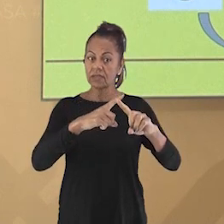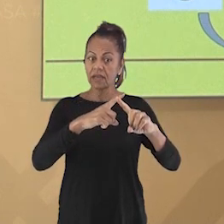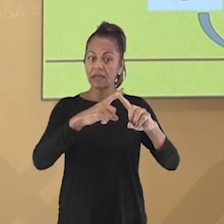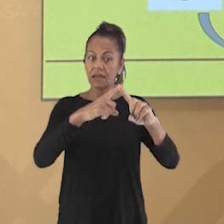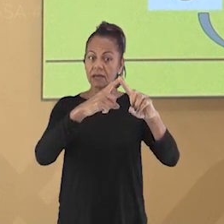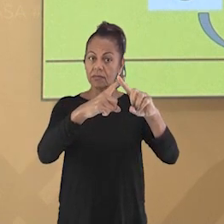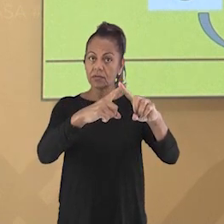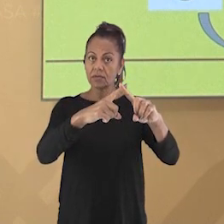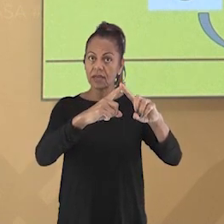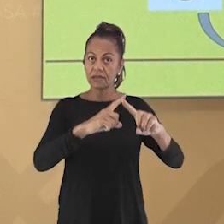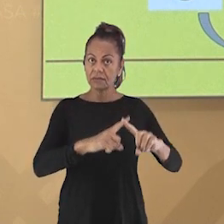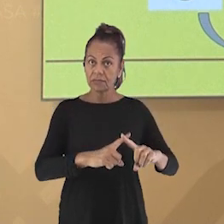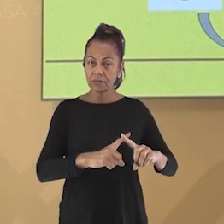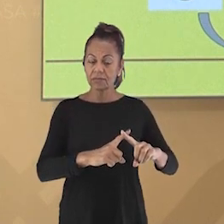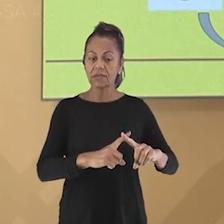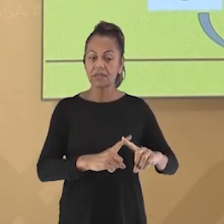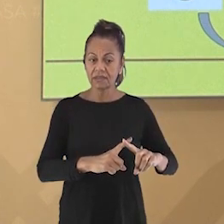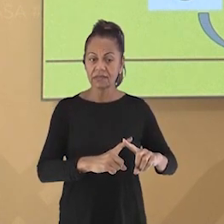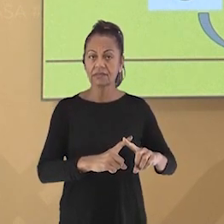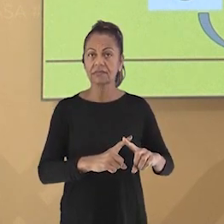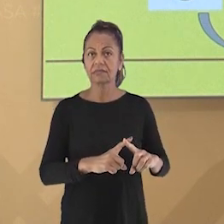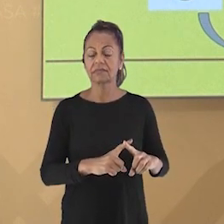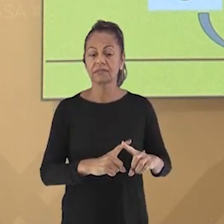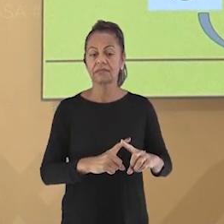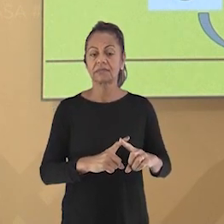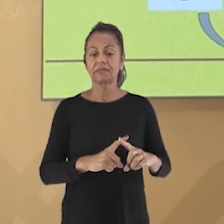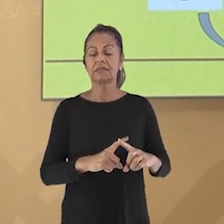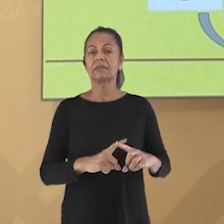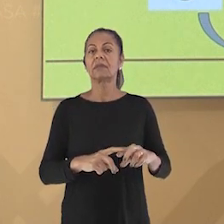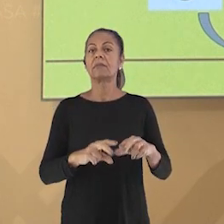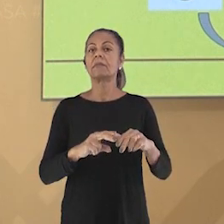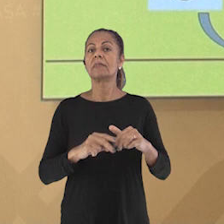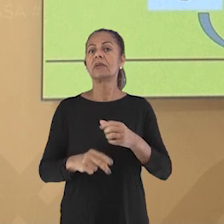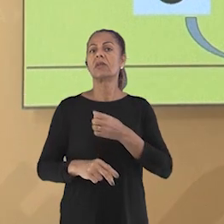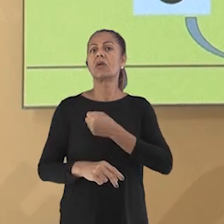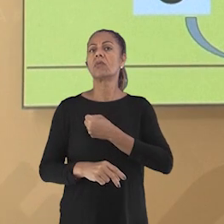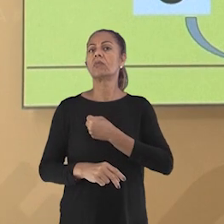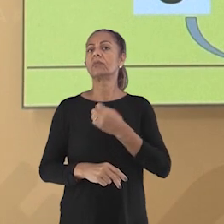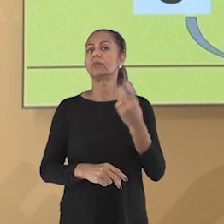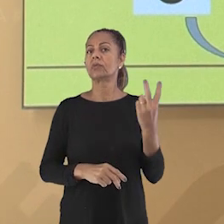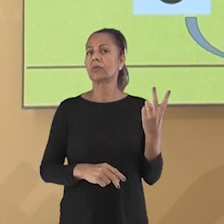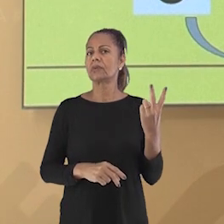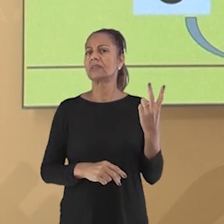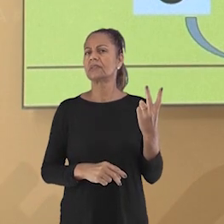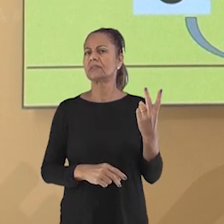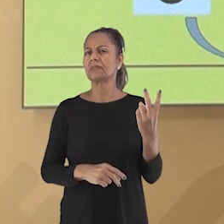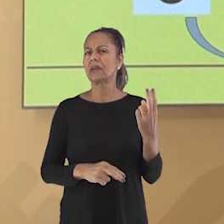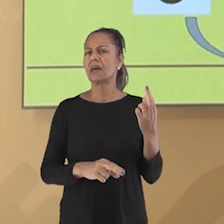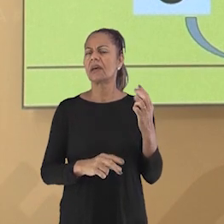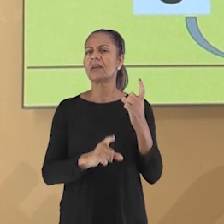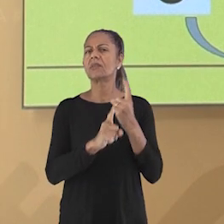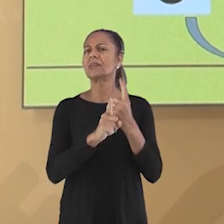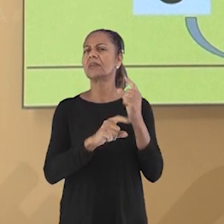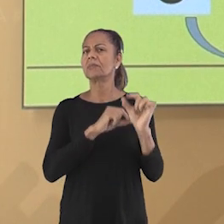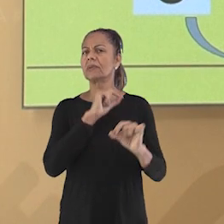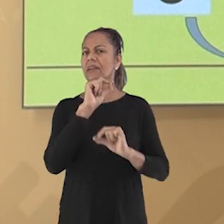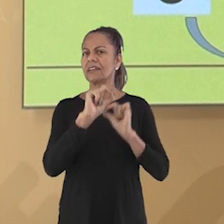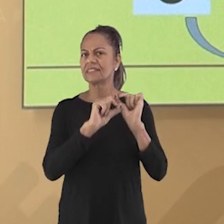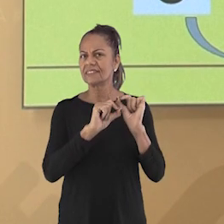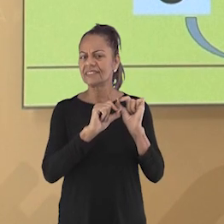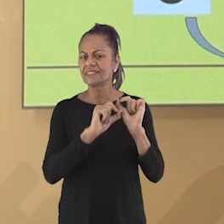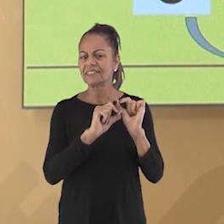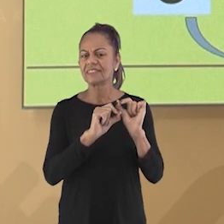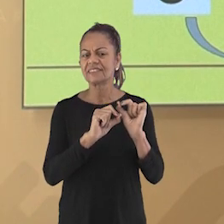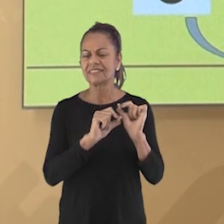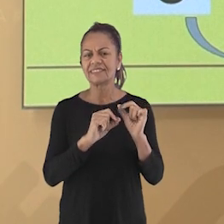o numerador e o denominador, pelo algarismo 2, o que encontraremos aqui?